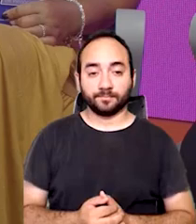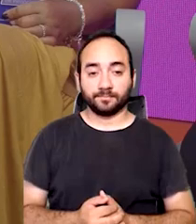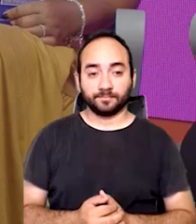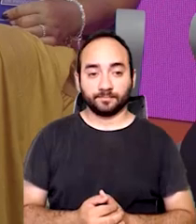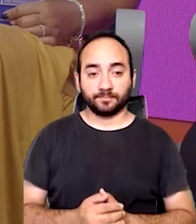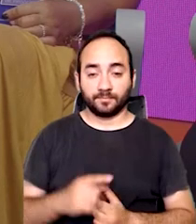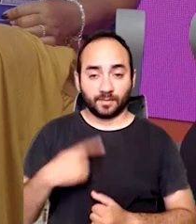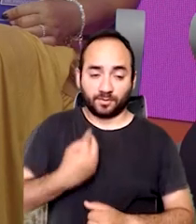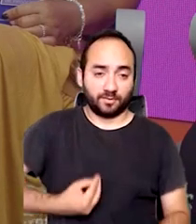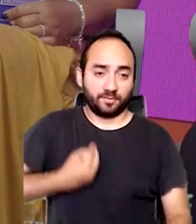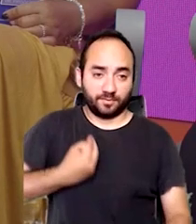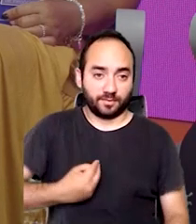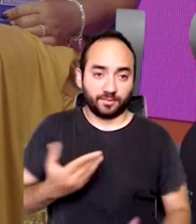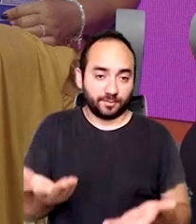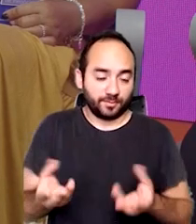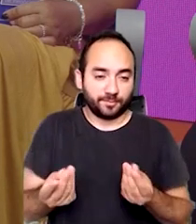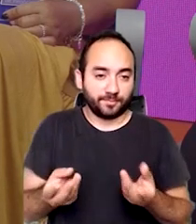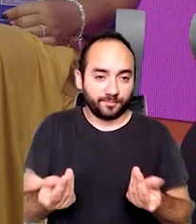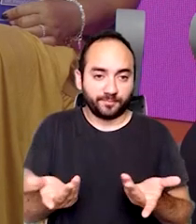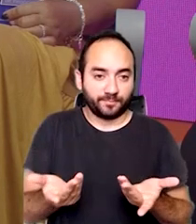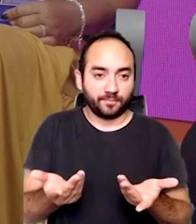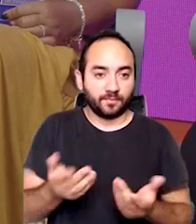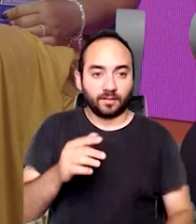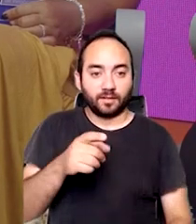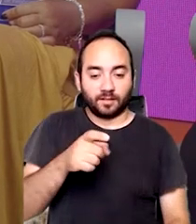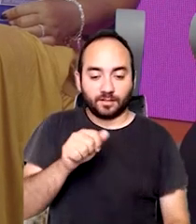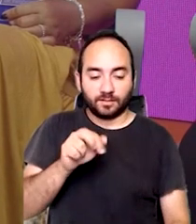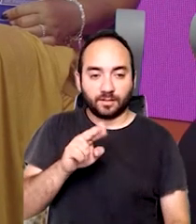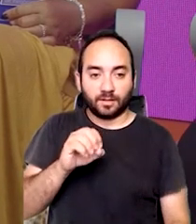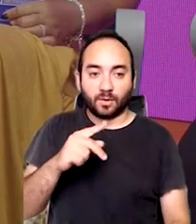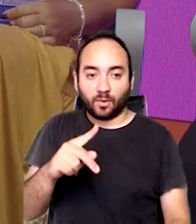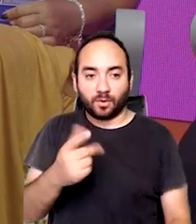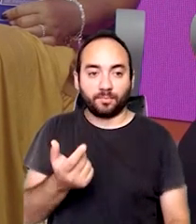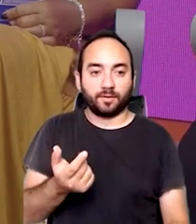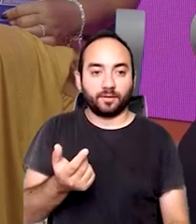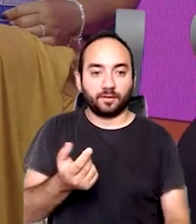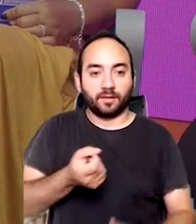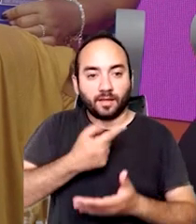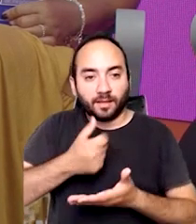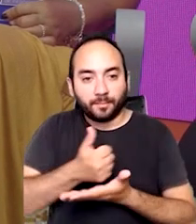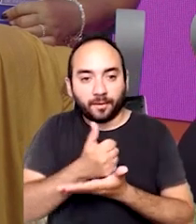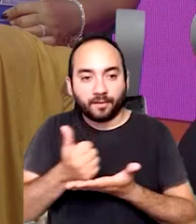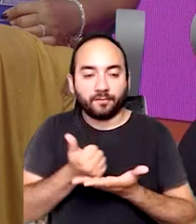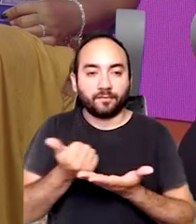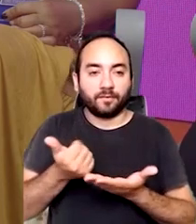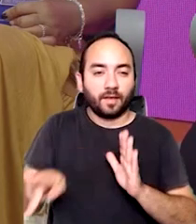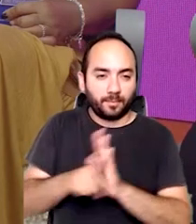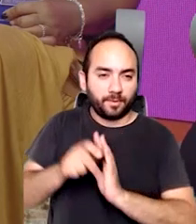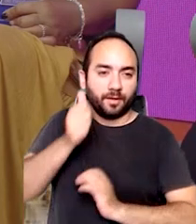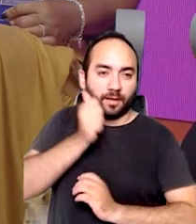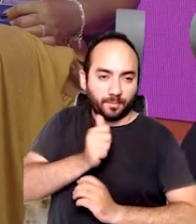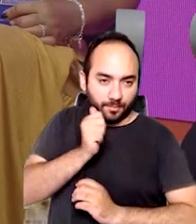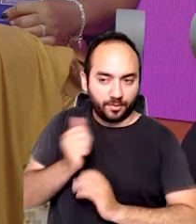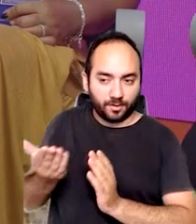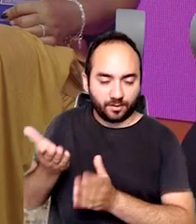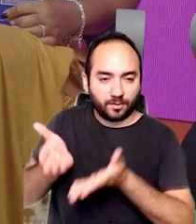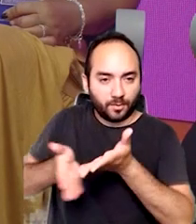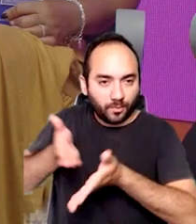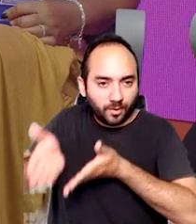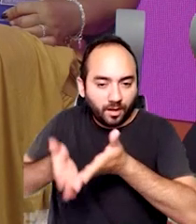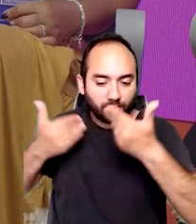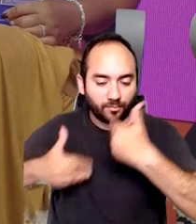nosso da nossa vida né e xarope e remédios pra parte ginecológica